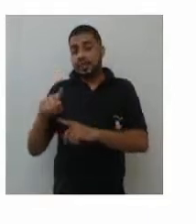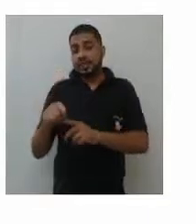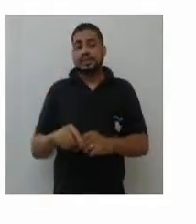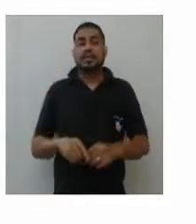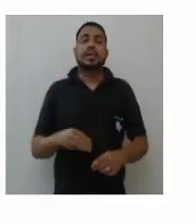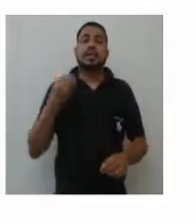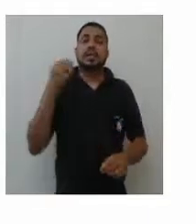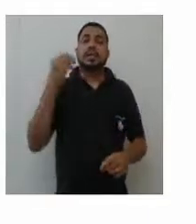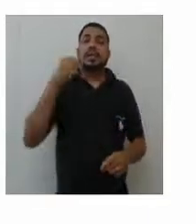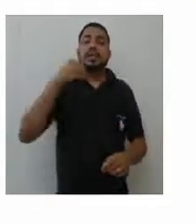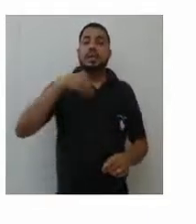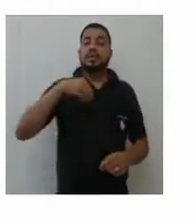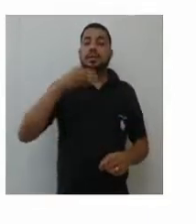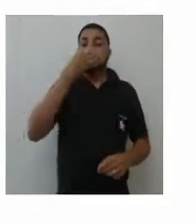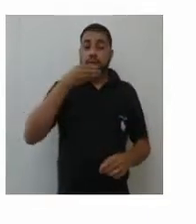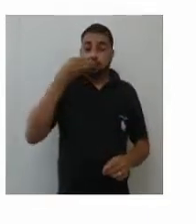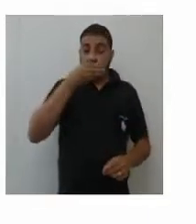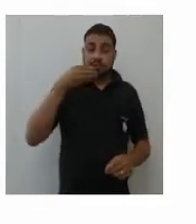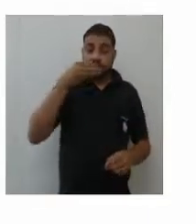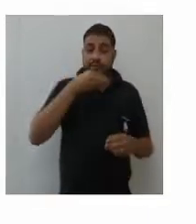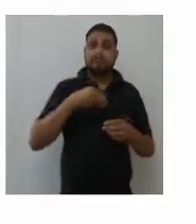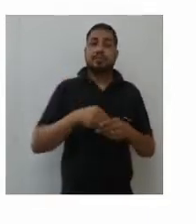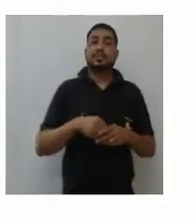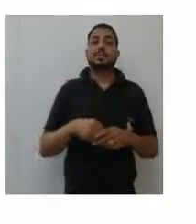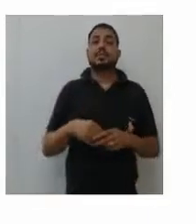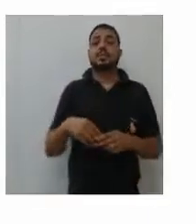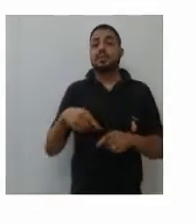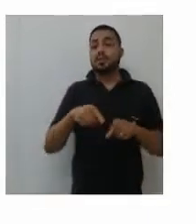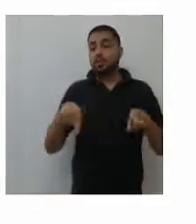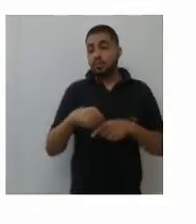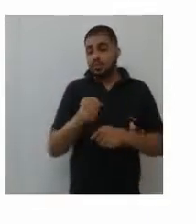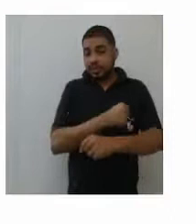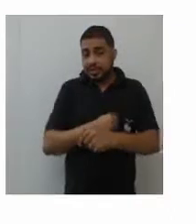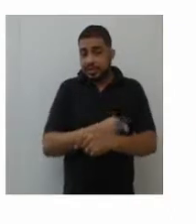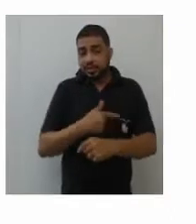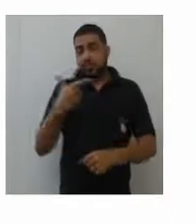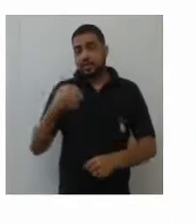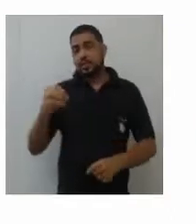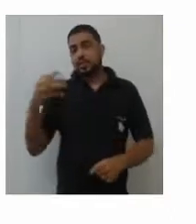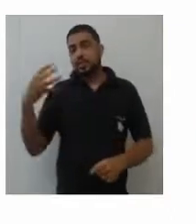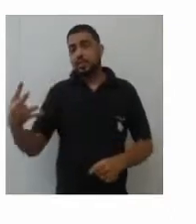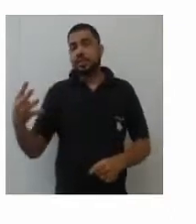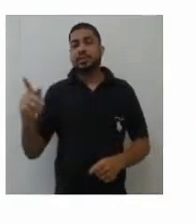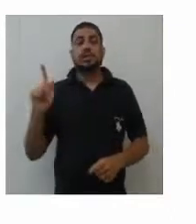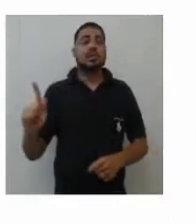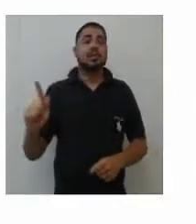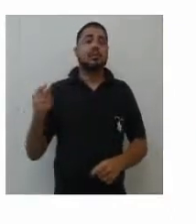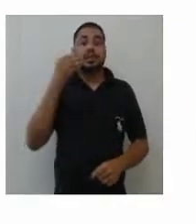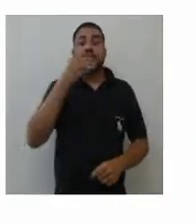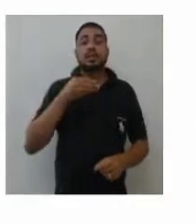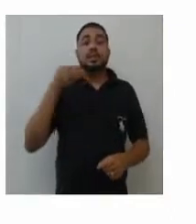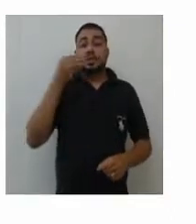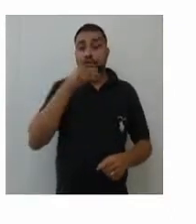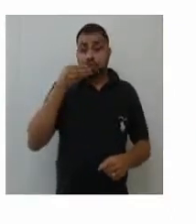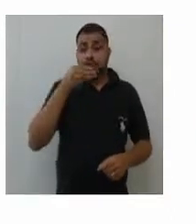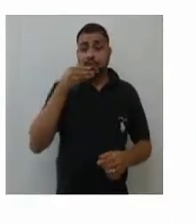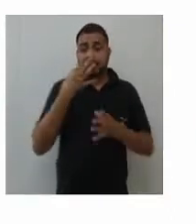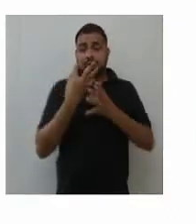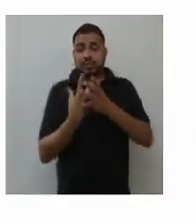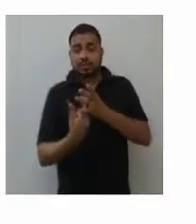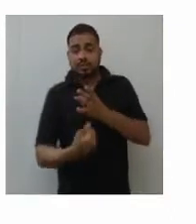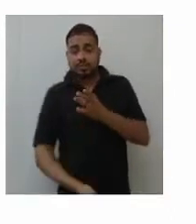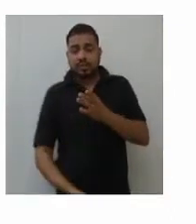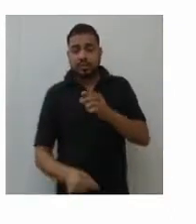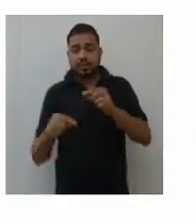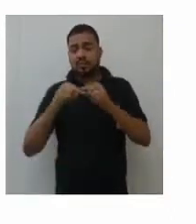açúcar de cozinha, tá? Então são 204 gramas de açúcar dissolvidos em, a